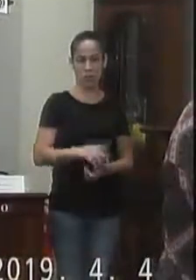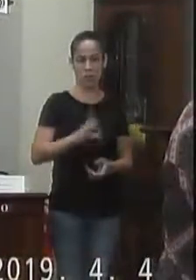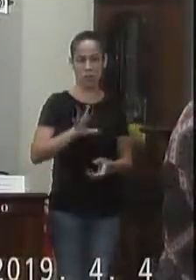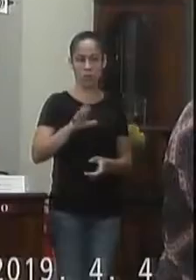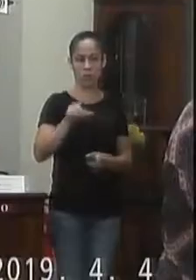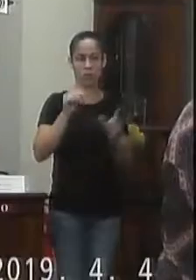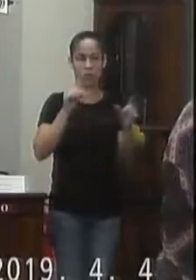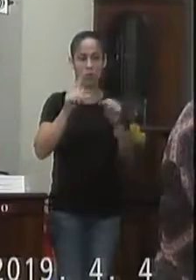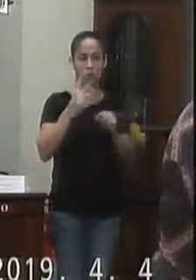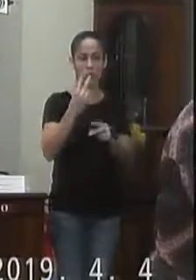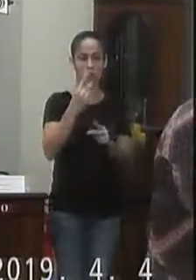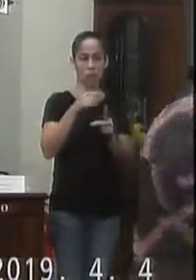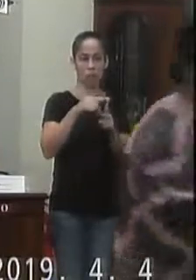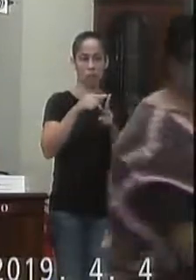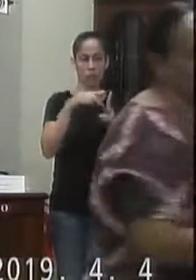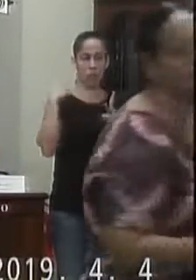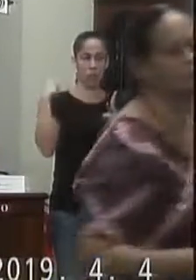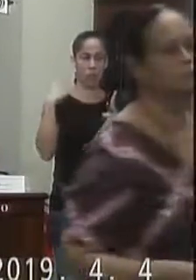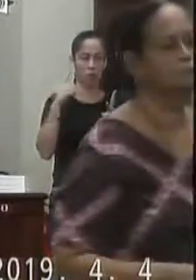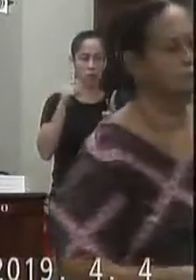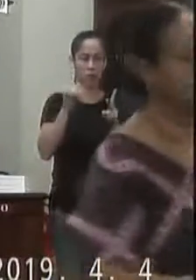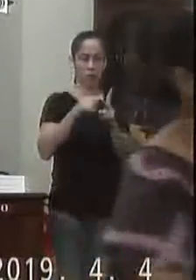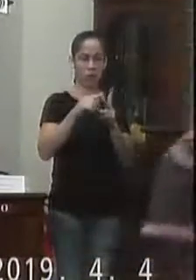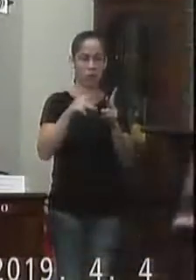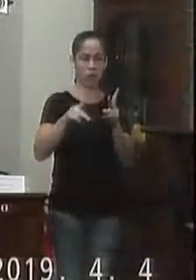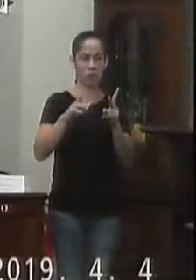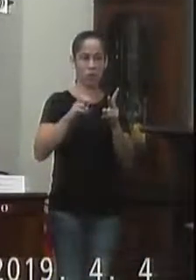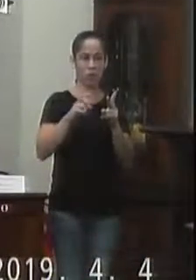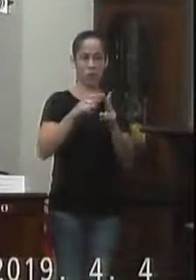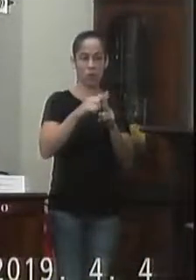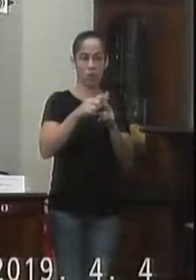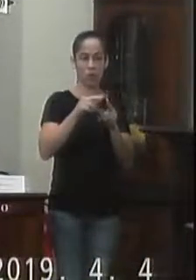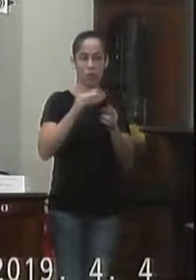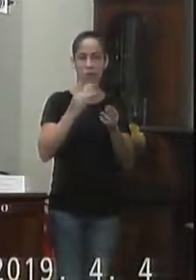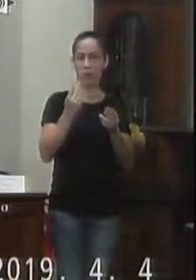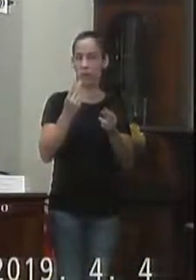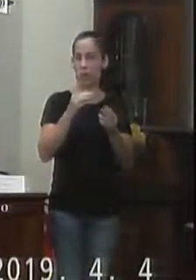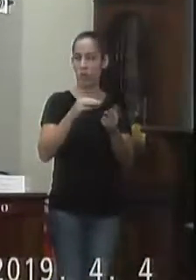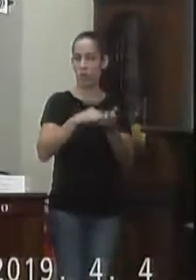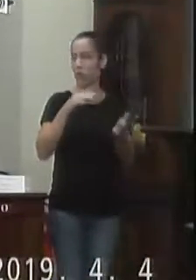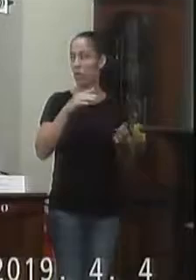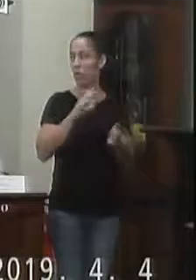definido o vereador David Nogueira, professor Rafael, como membro da comissão.